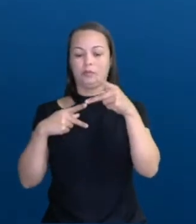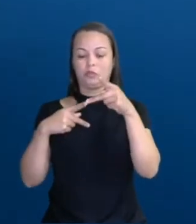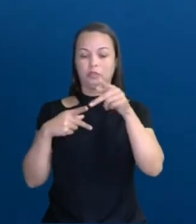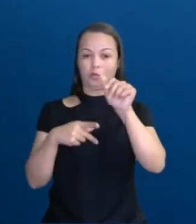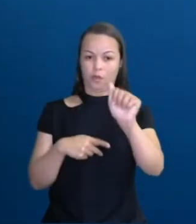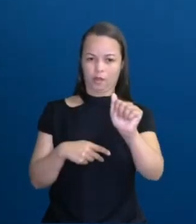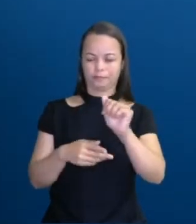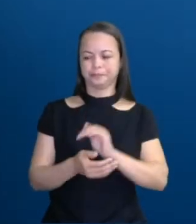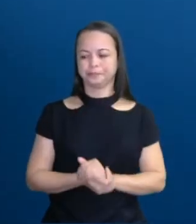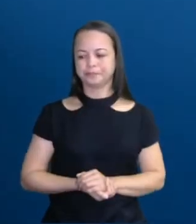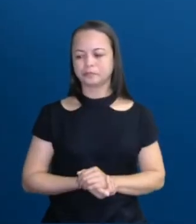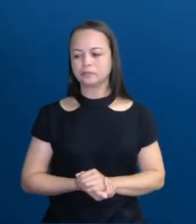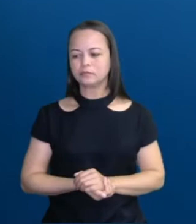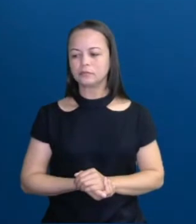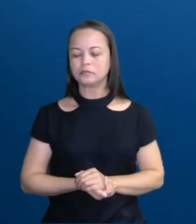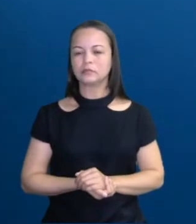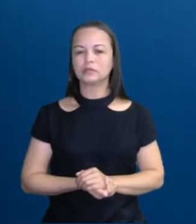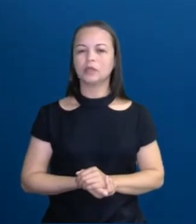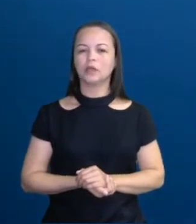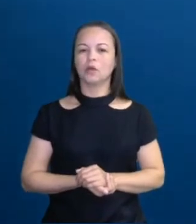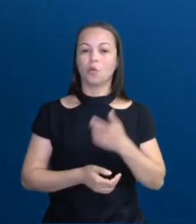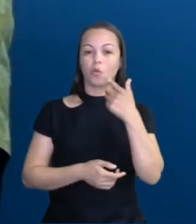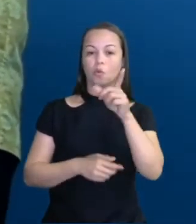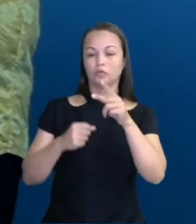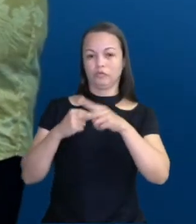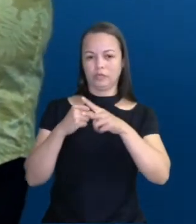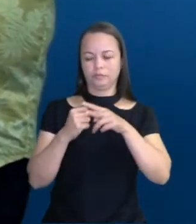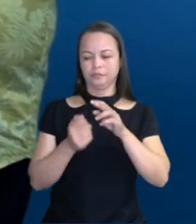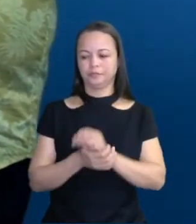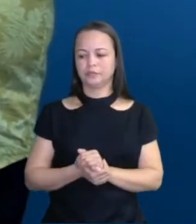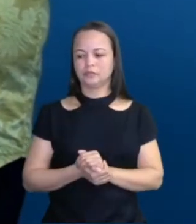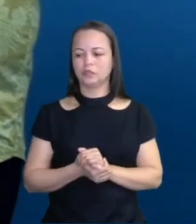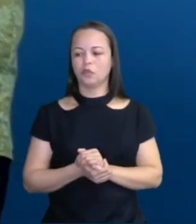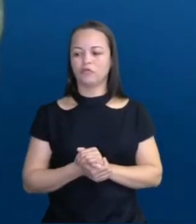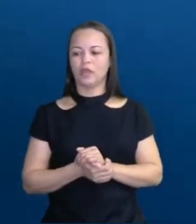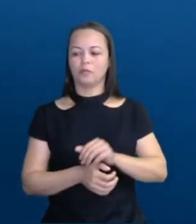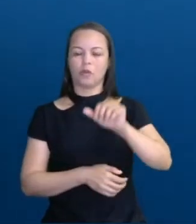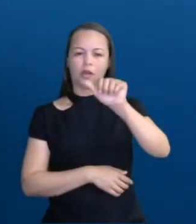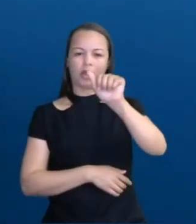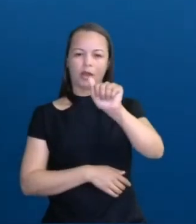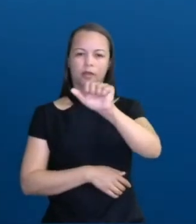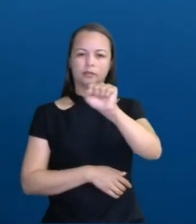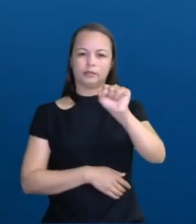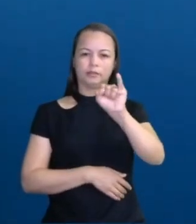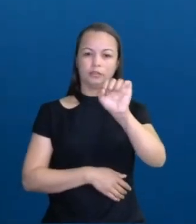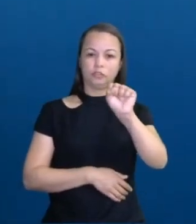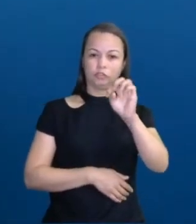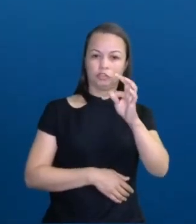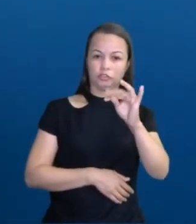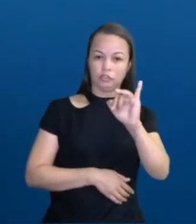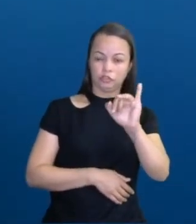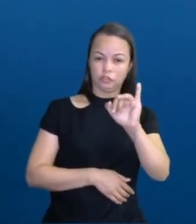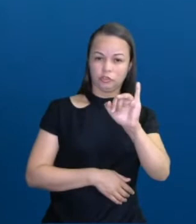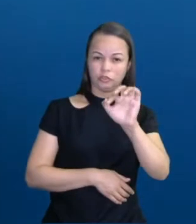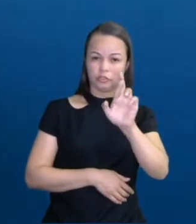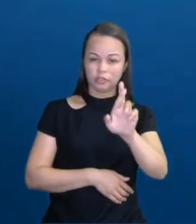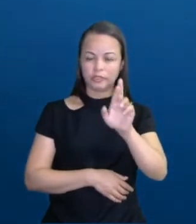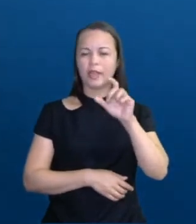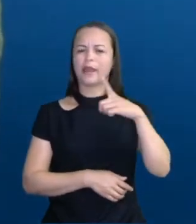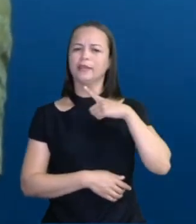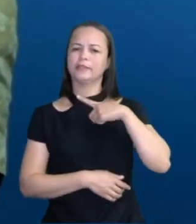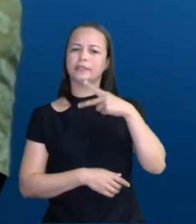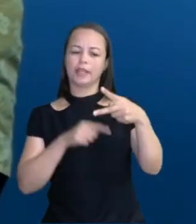o outro verbo assistir o verbo assistir ele também possui dois sentidos